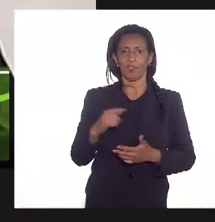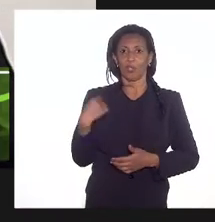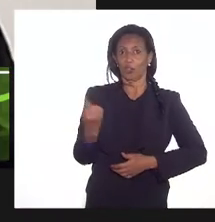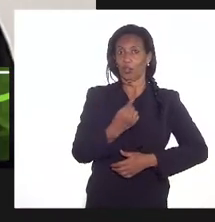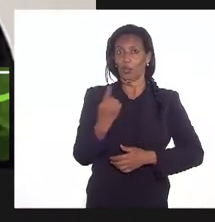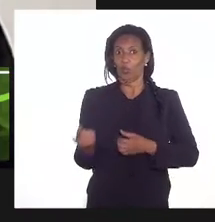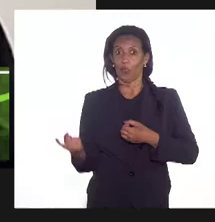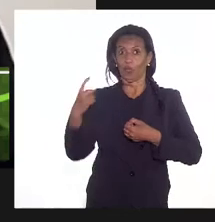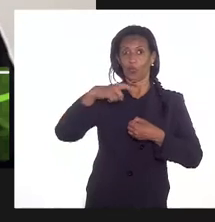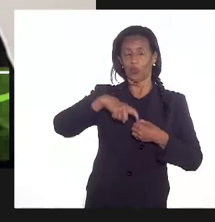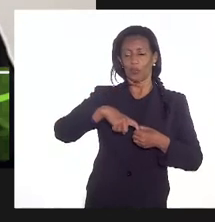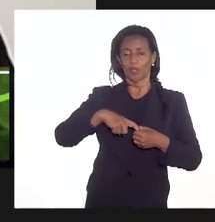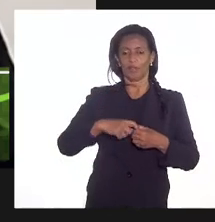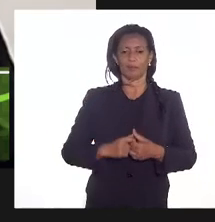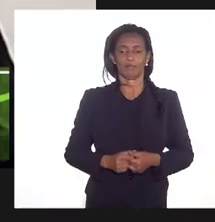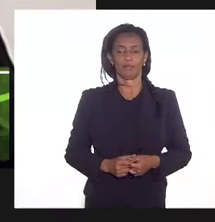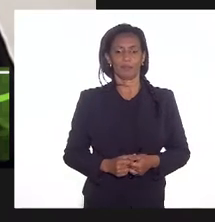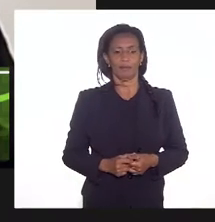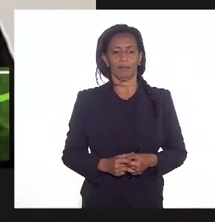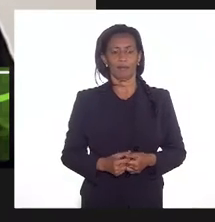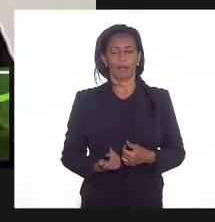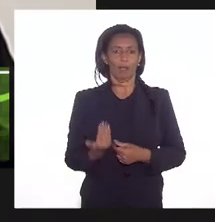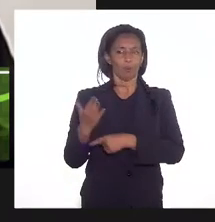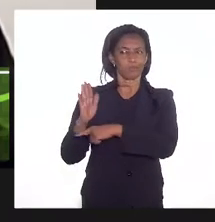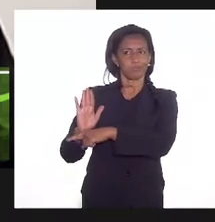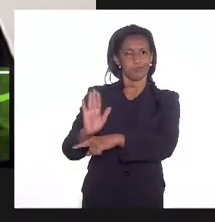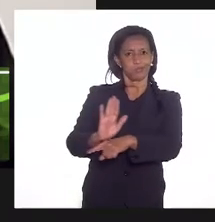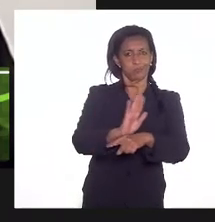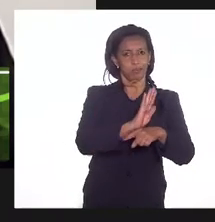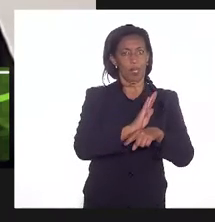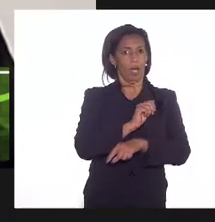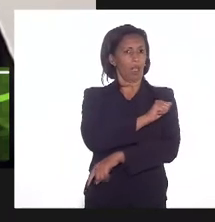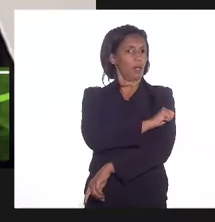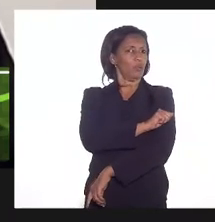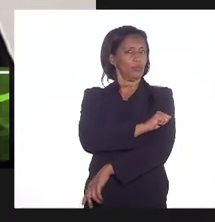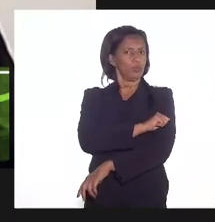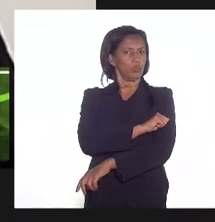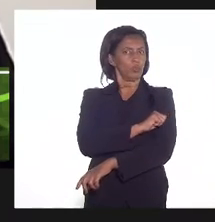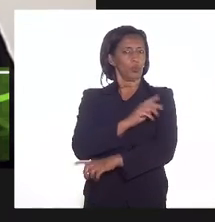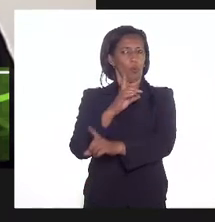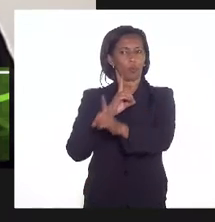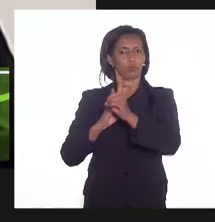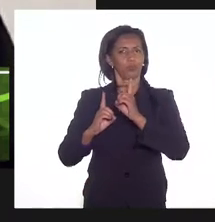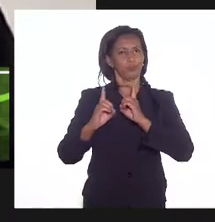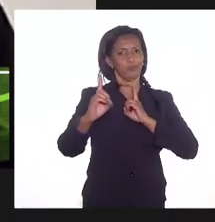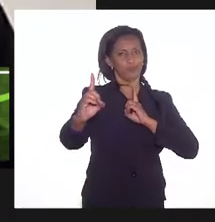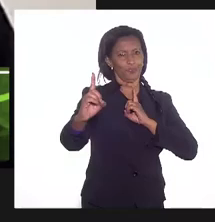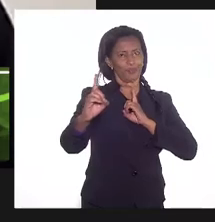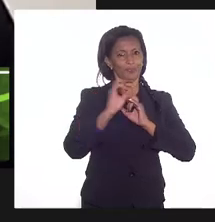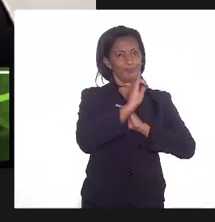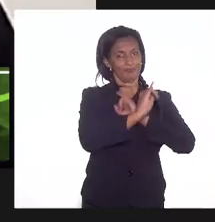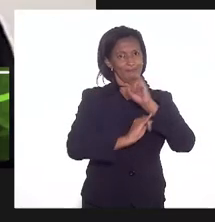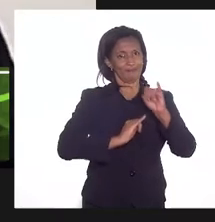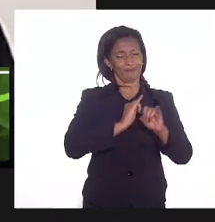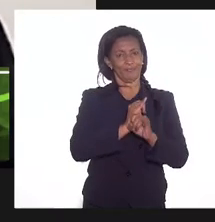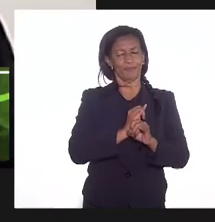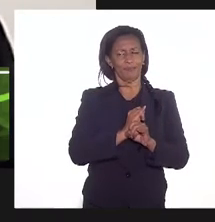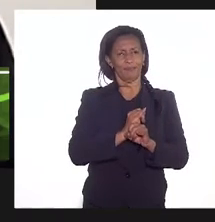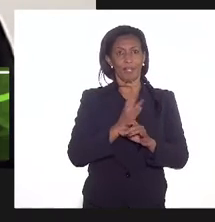retornamos ao atendimento aos nossos alunos online foi uma verdadeira revolução